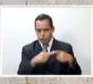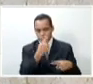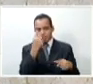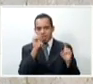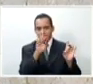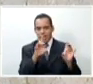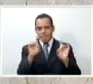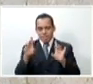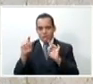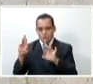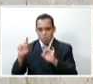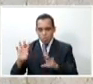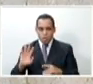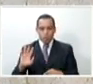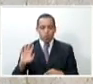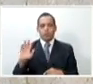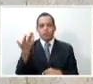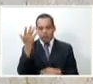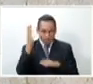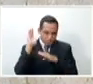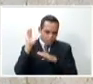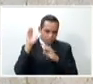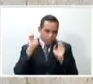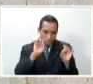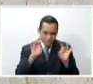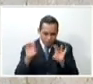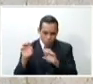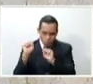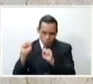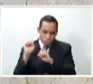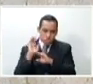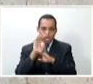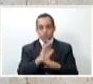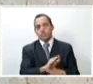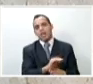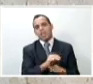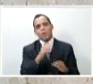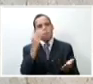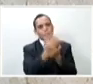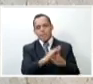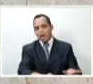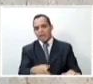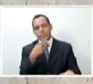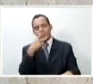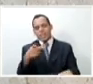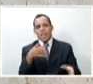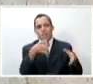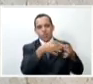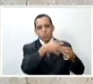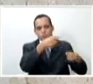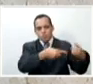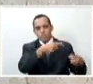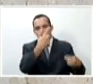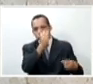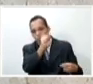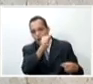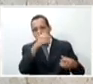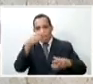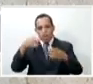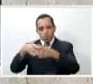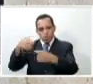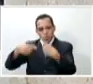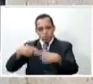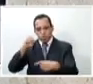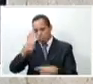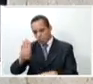somos vítimas em potencial. Então vamos parar de polemizar se é A ou B, porque está todo mundo aqui, gente, na mesma situação. Todas